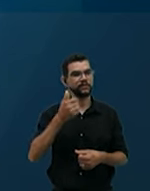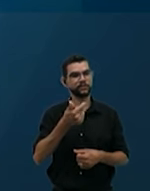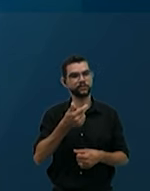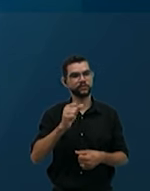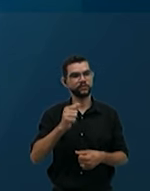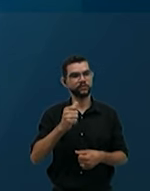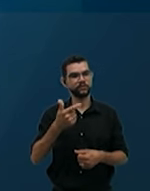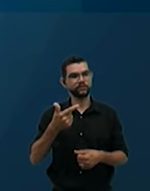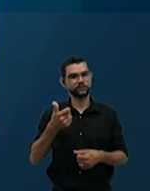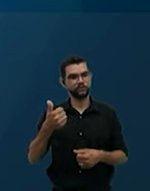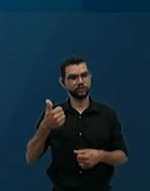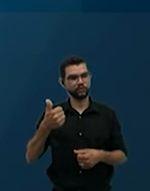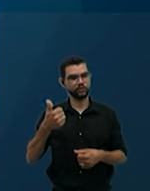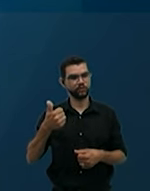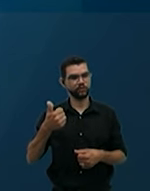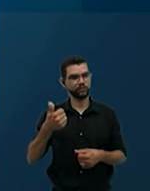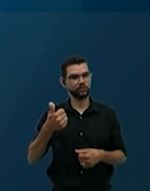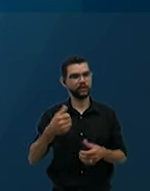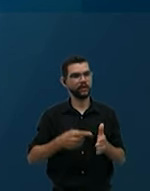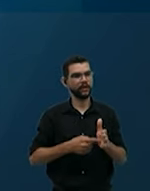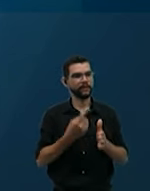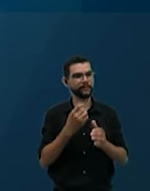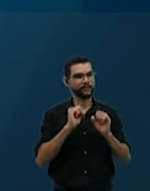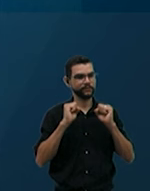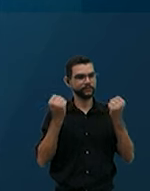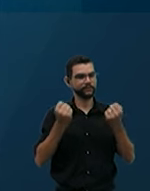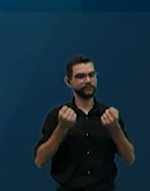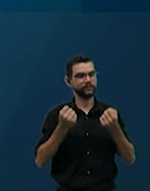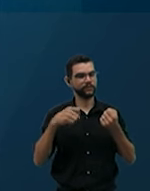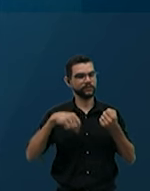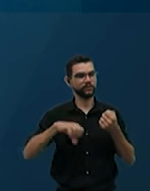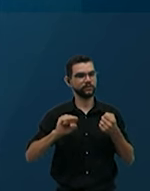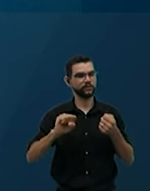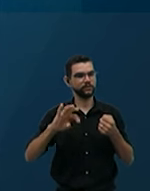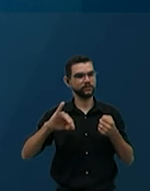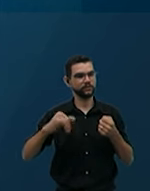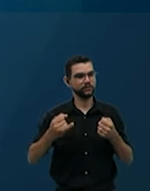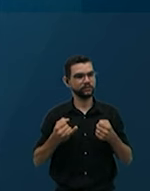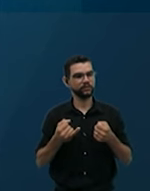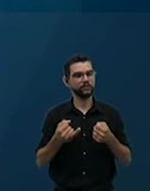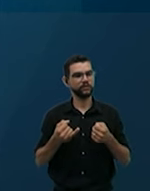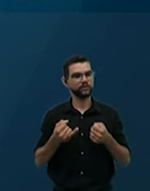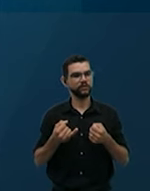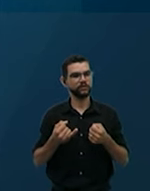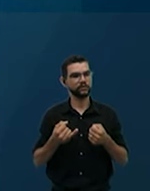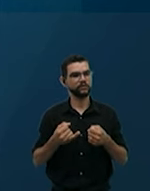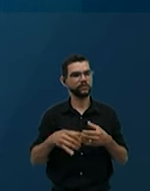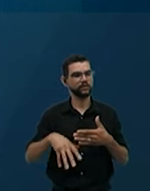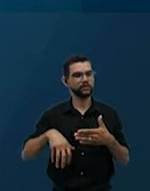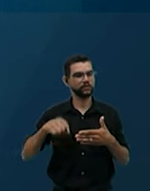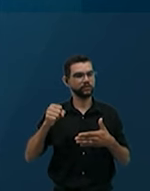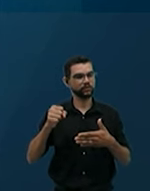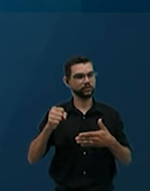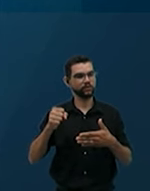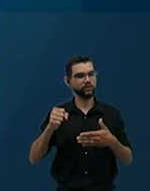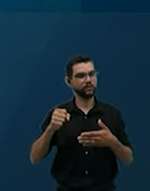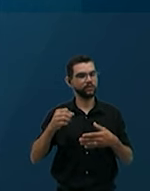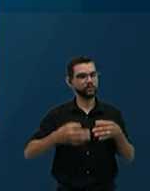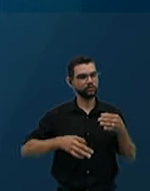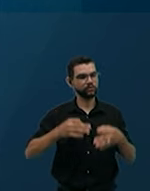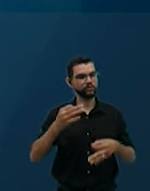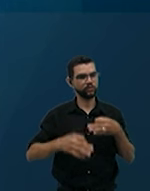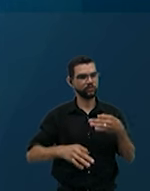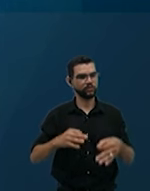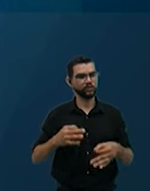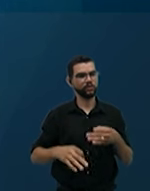corte editou a súmula 647, segundo a qual são imprescritíveis as ações indenizatórias por danos